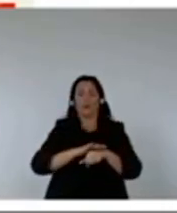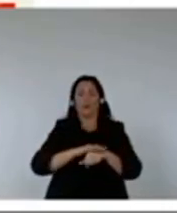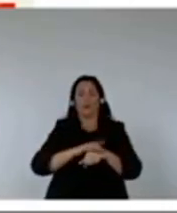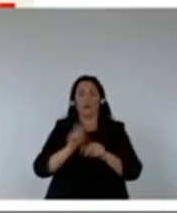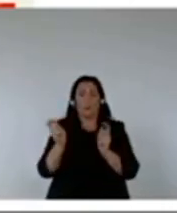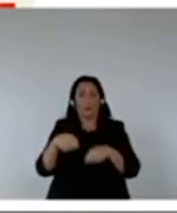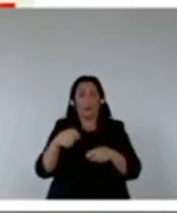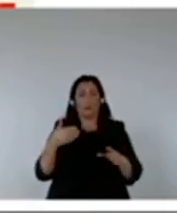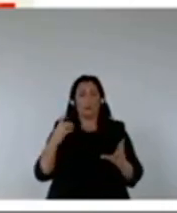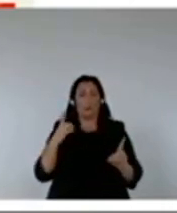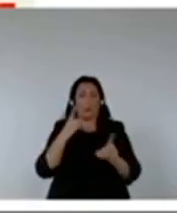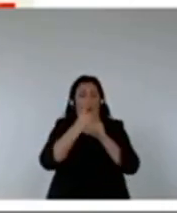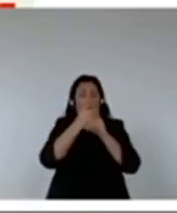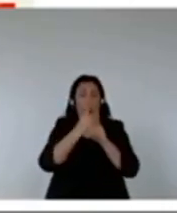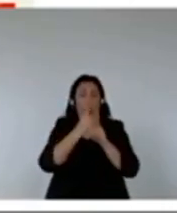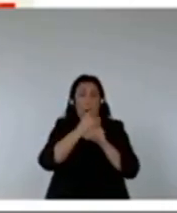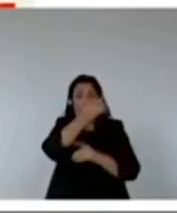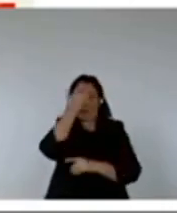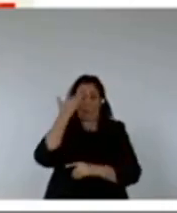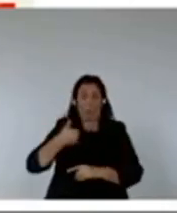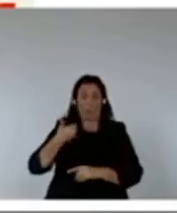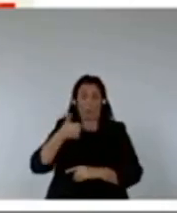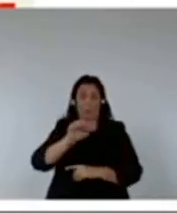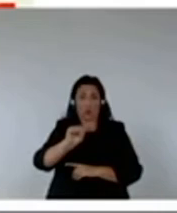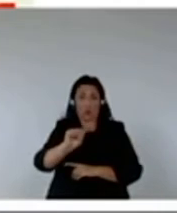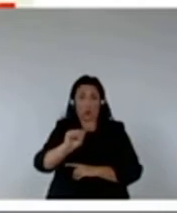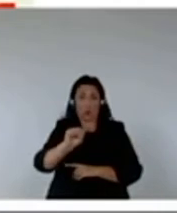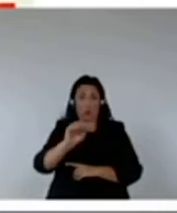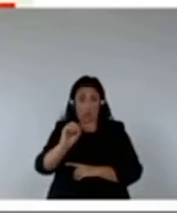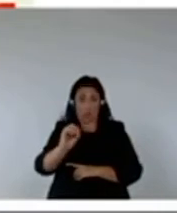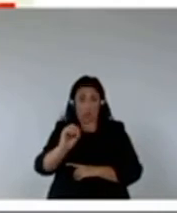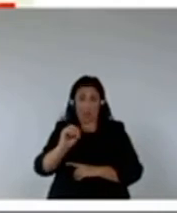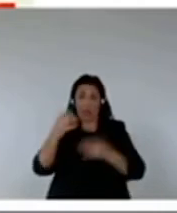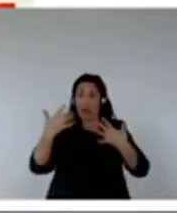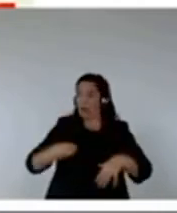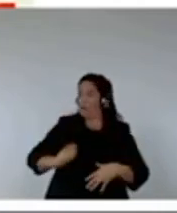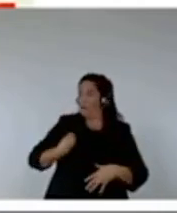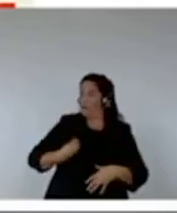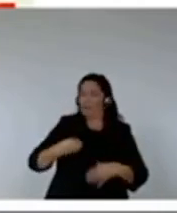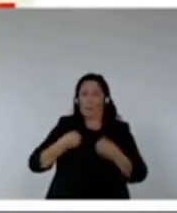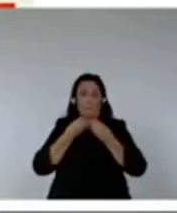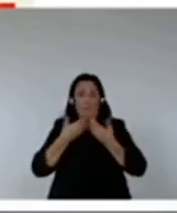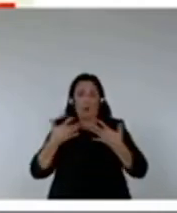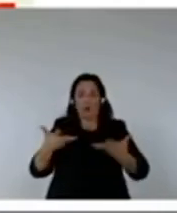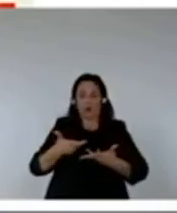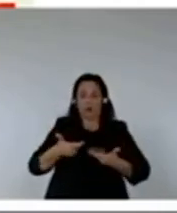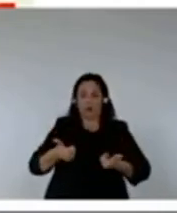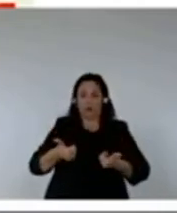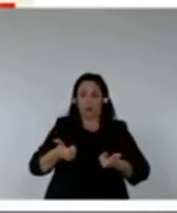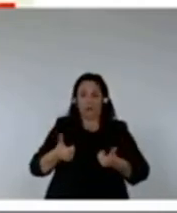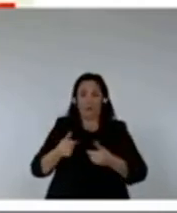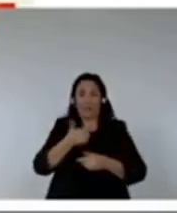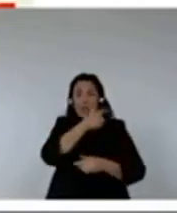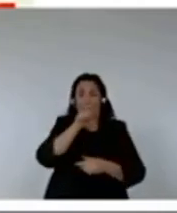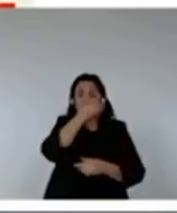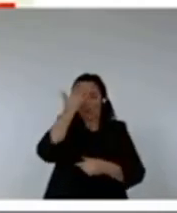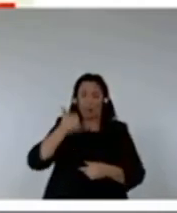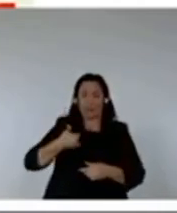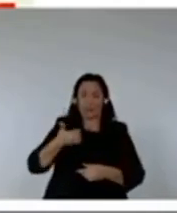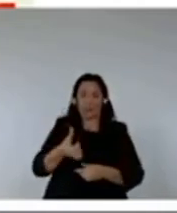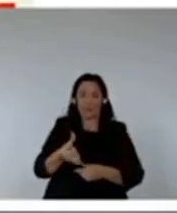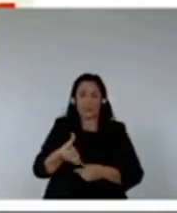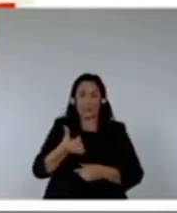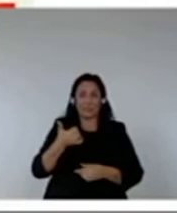com muita vitalidade e alguém de 61 anos com pouca vitalidade. E na medida que a vitalidade diminui,